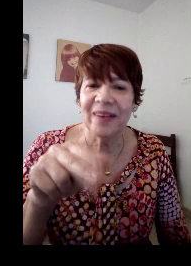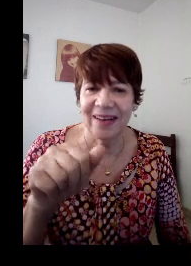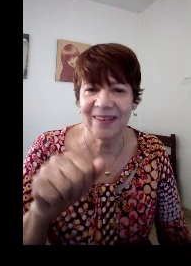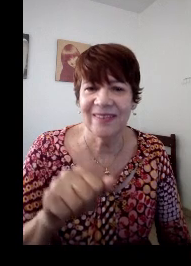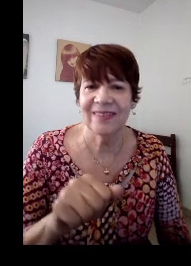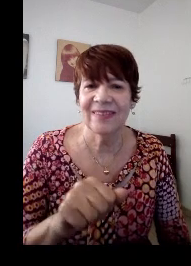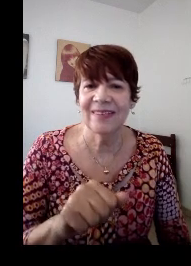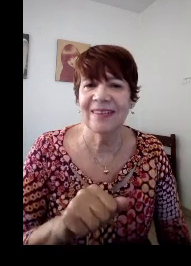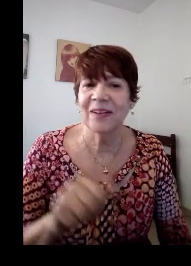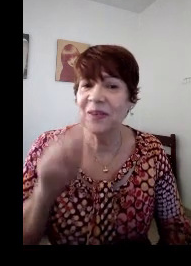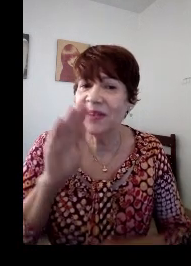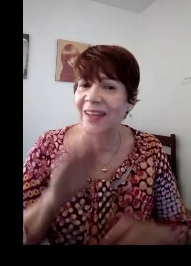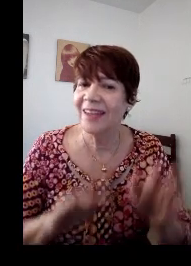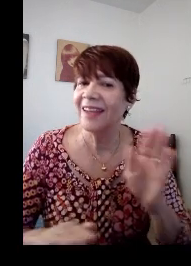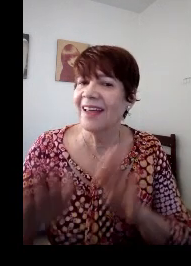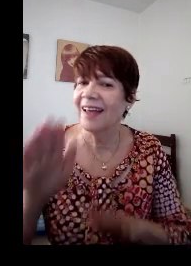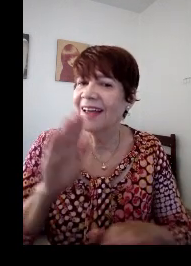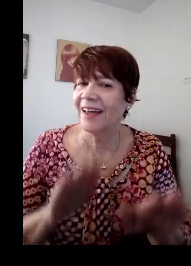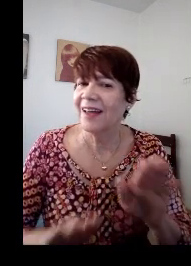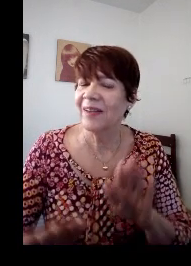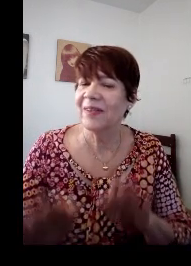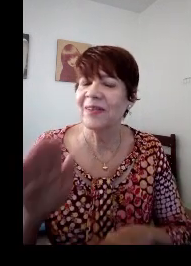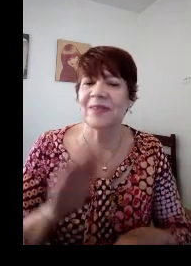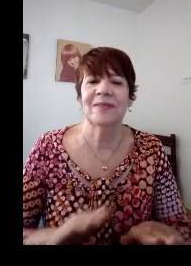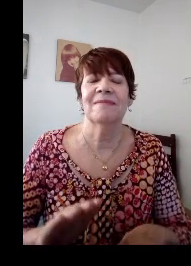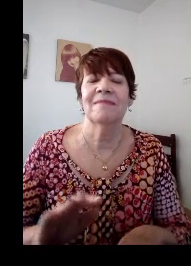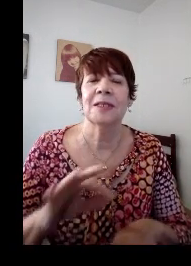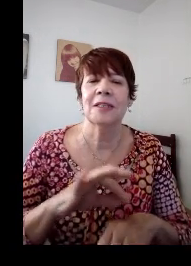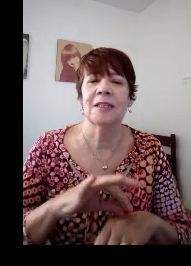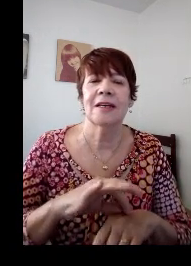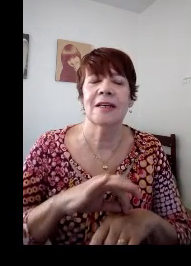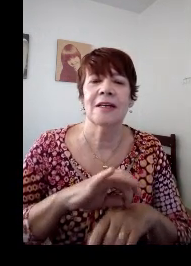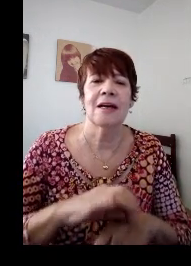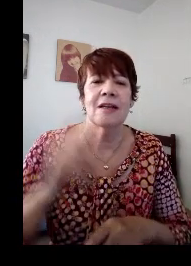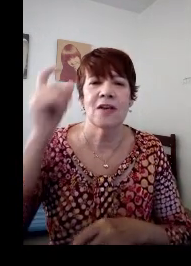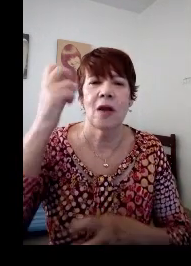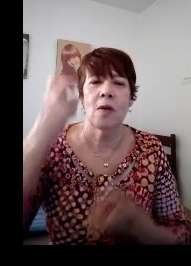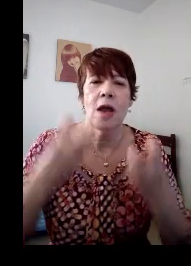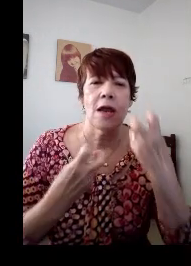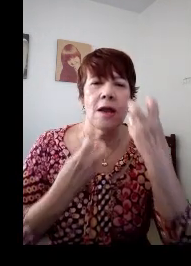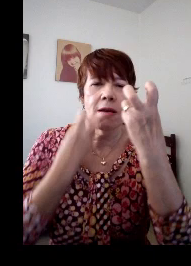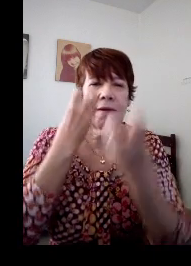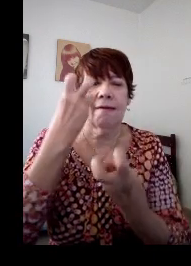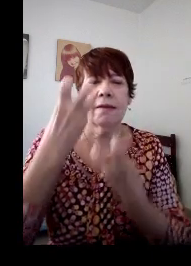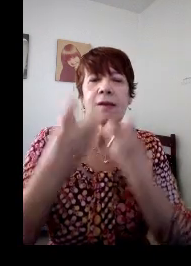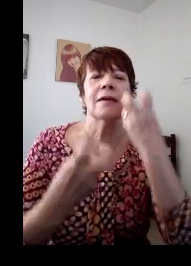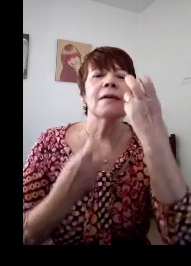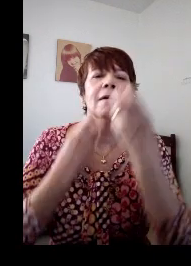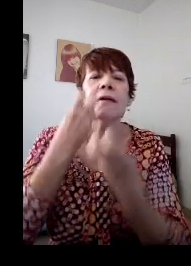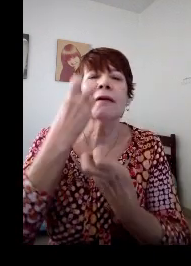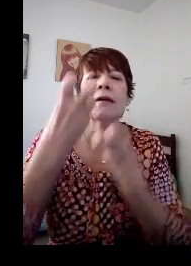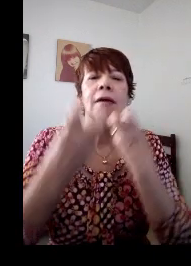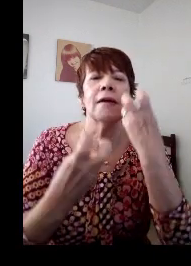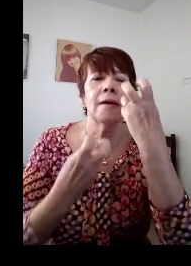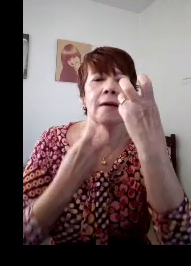a carne muitas das vezes está gritando para nós. Ela grita,